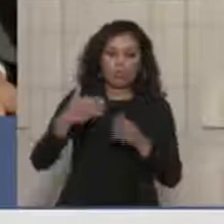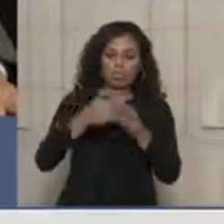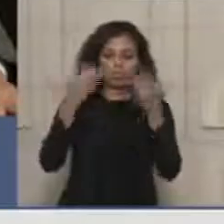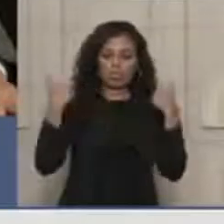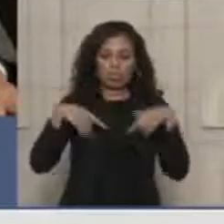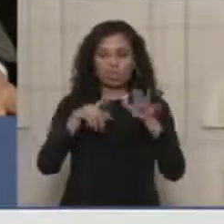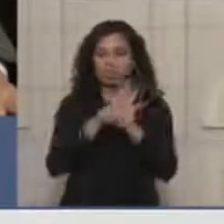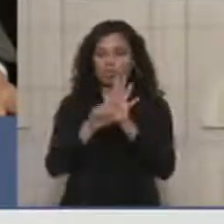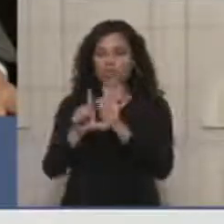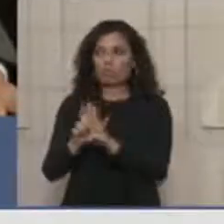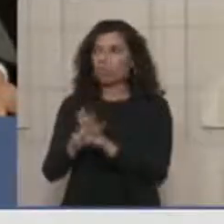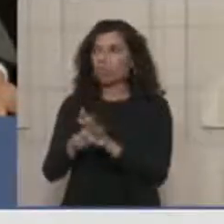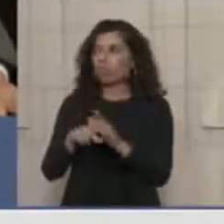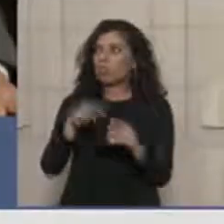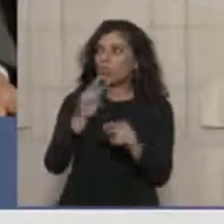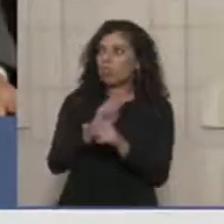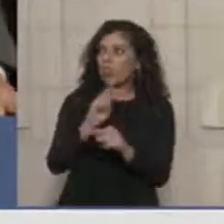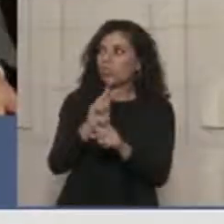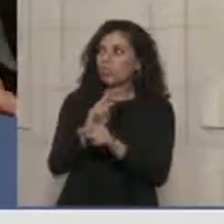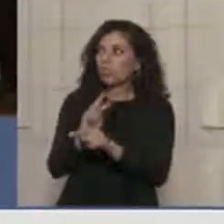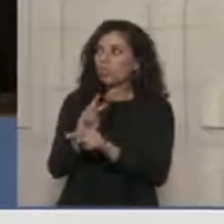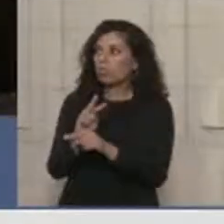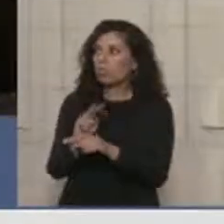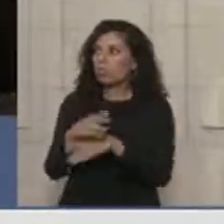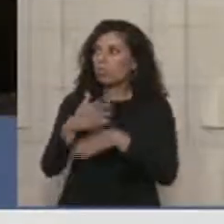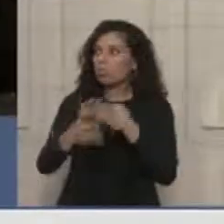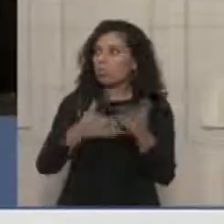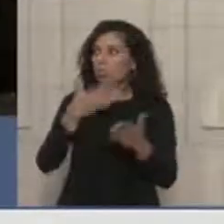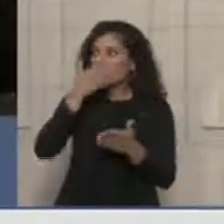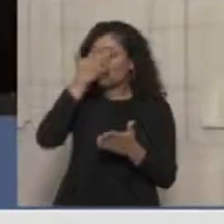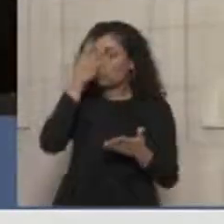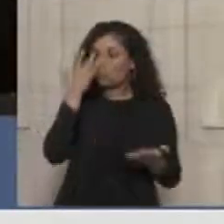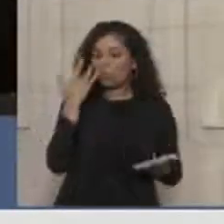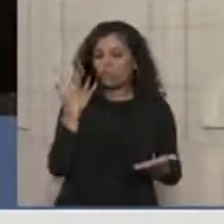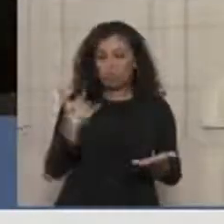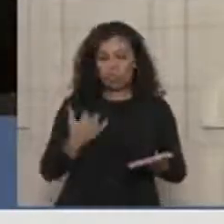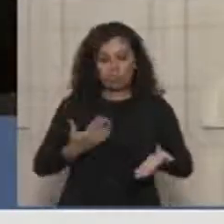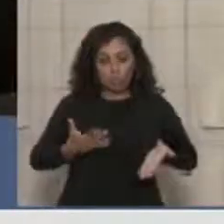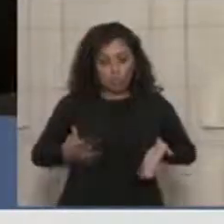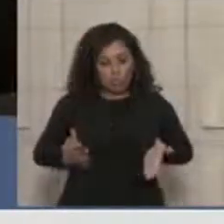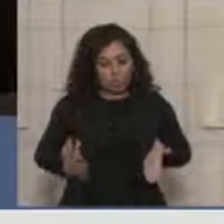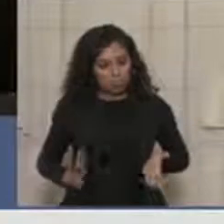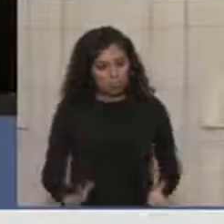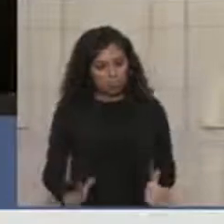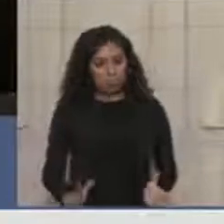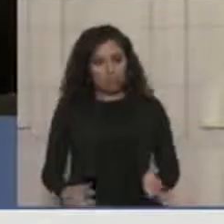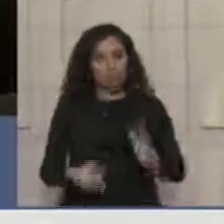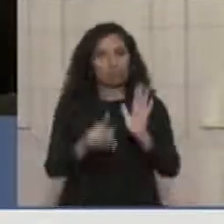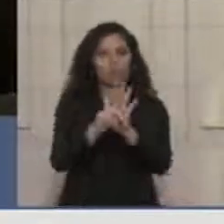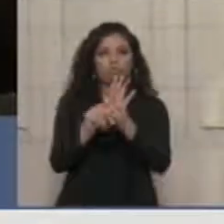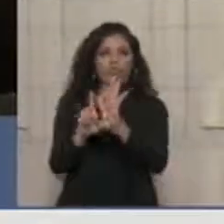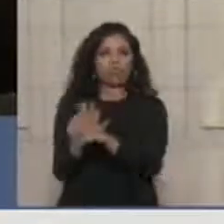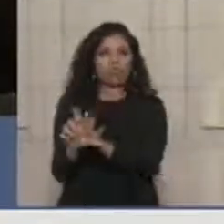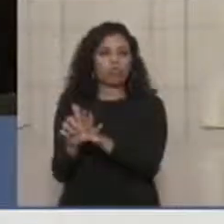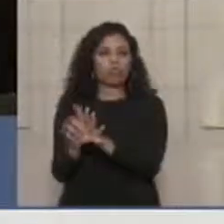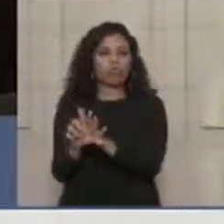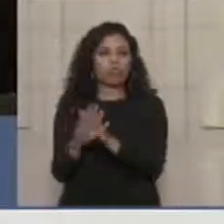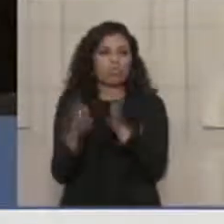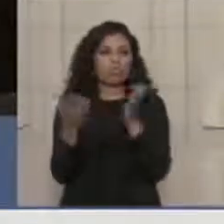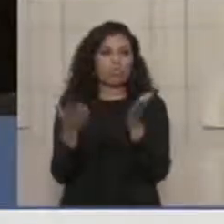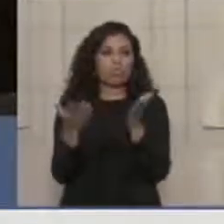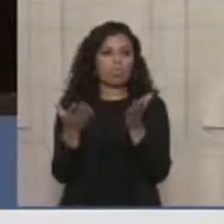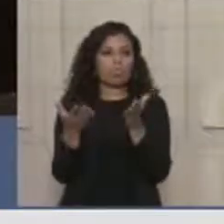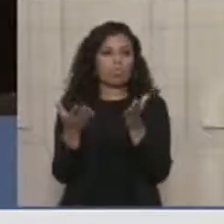projeto de lei de proteção ao nascituro. Esse projeto de lei, senhor presidente, que as pessoas querem